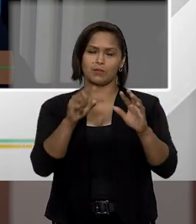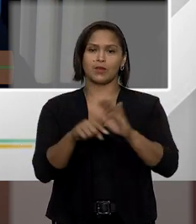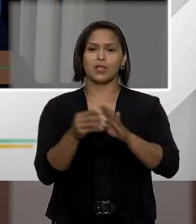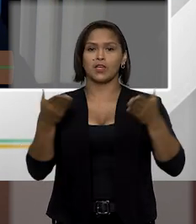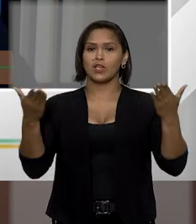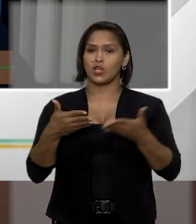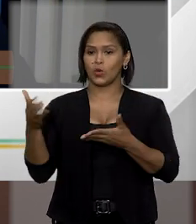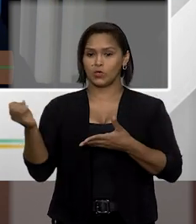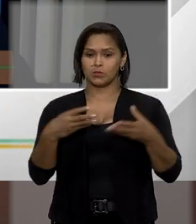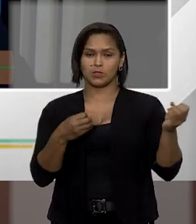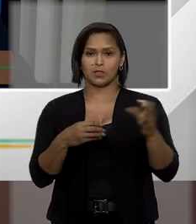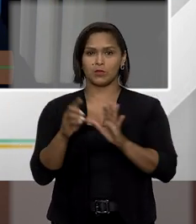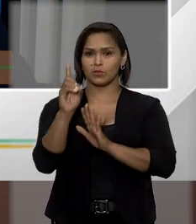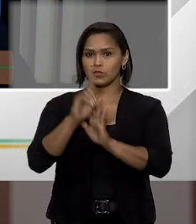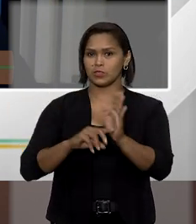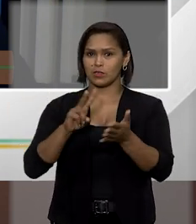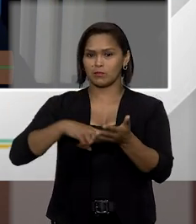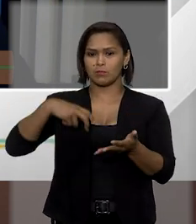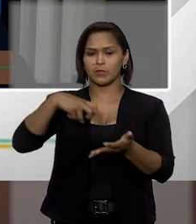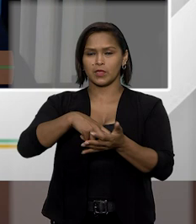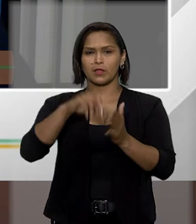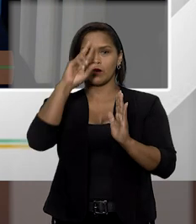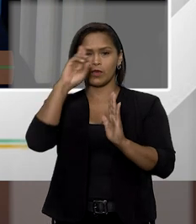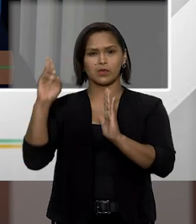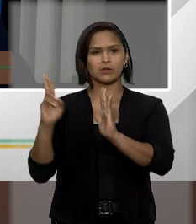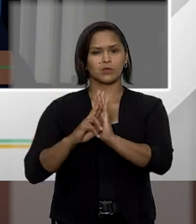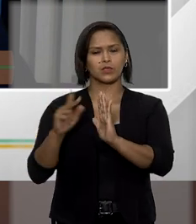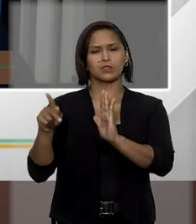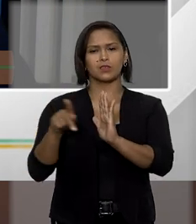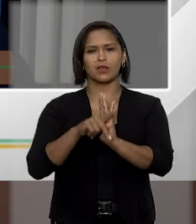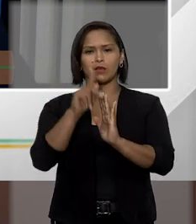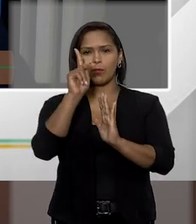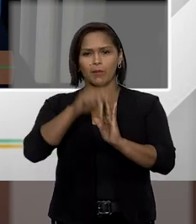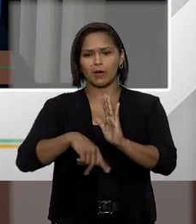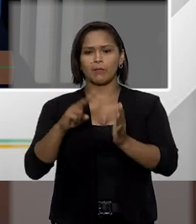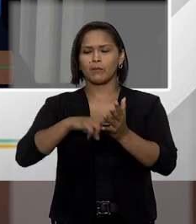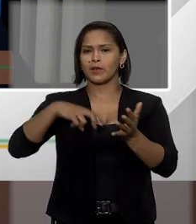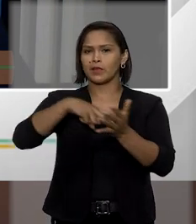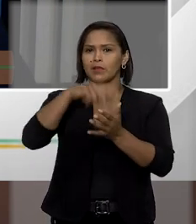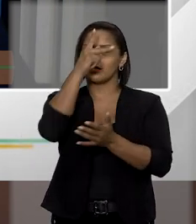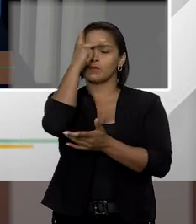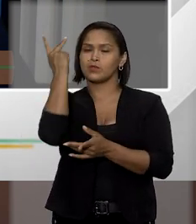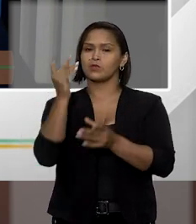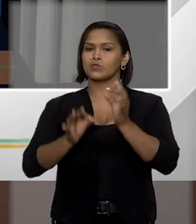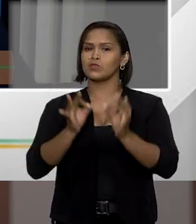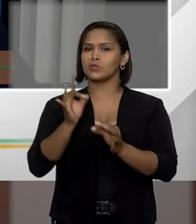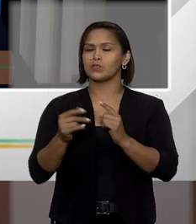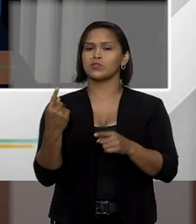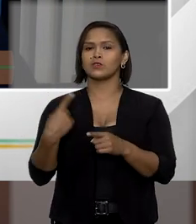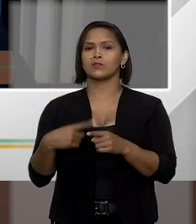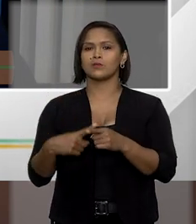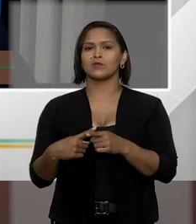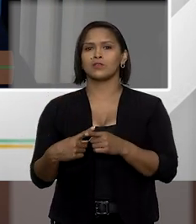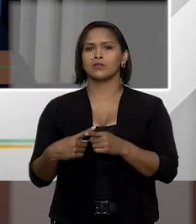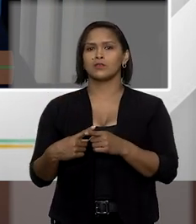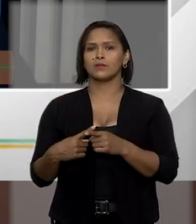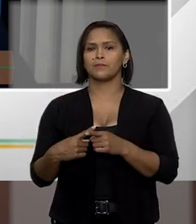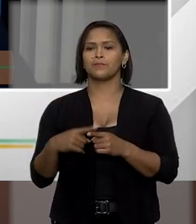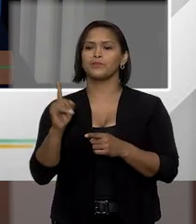E hoje, modernamente, o direito penal caminha para a responsabilização da penal da pessoa jurídica por conta